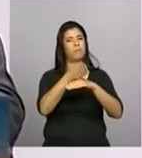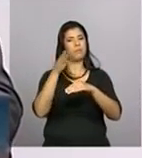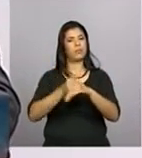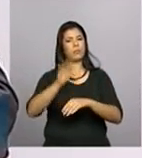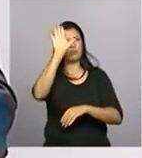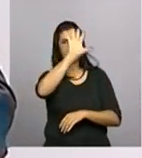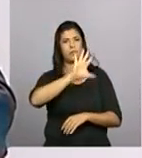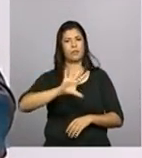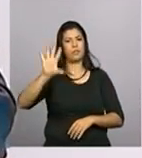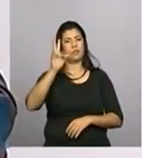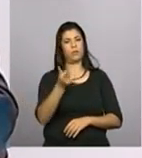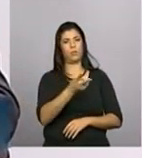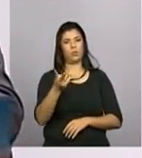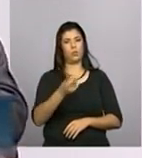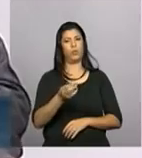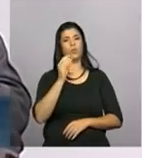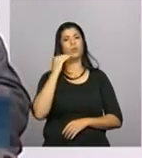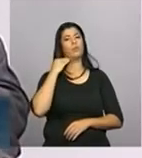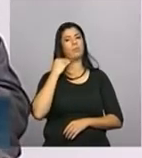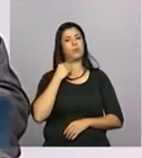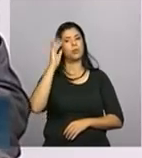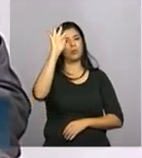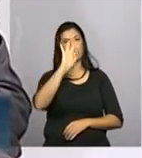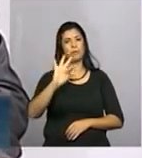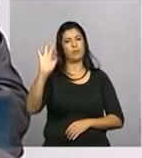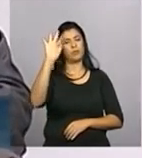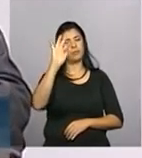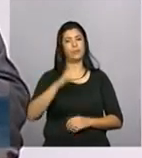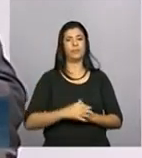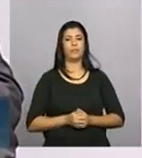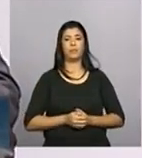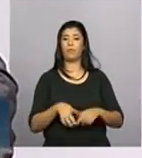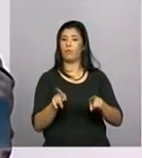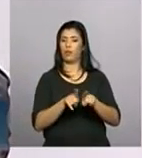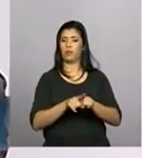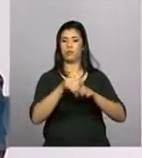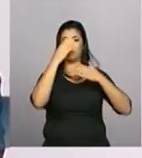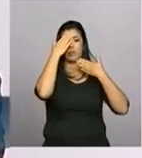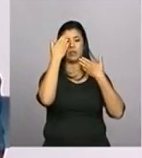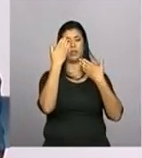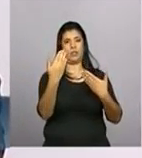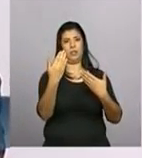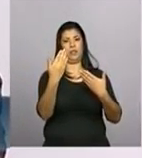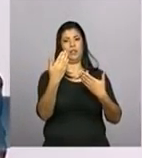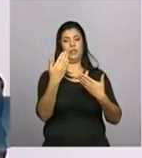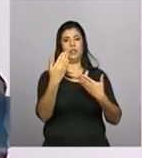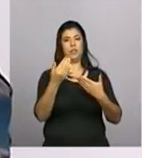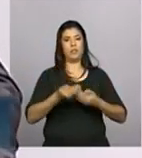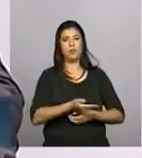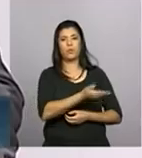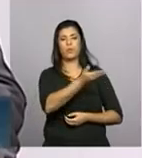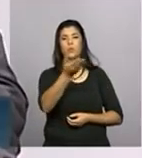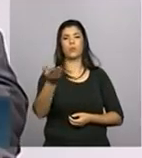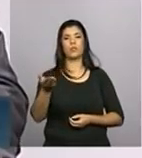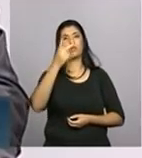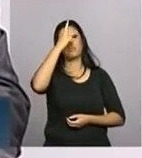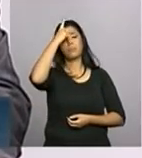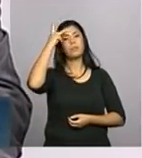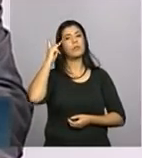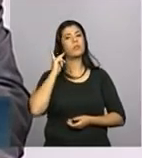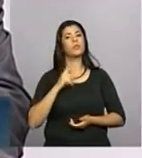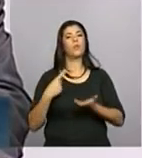nacional desses dois bancos federais. Quero também aqui agradecer a todos que são